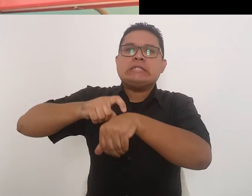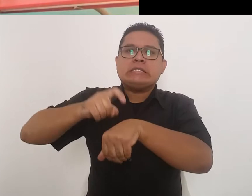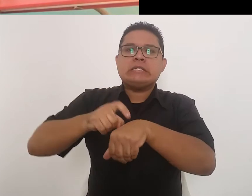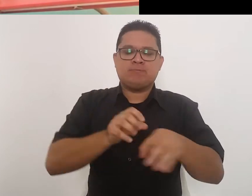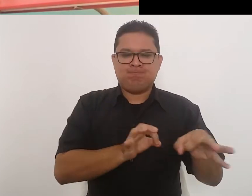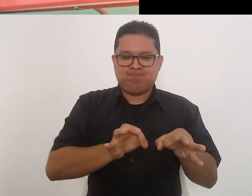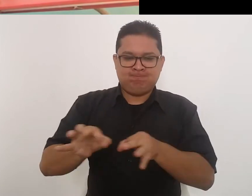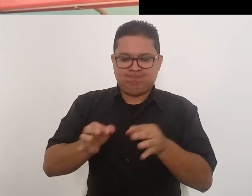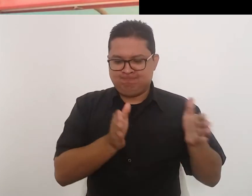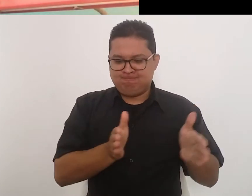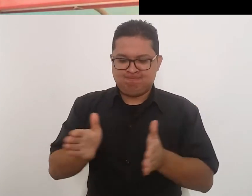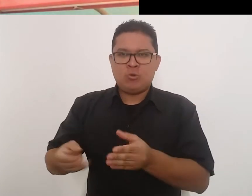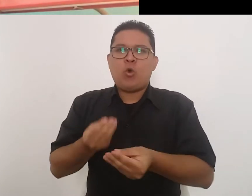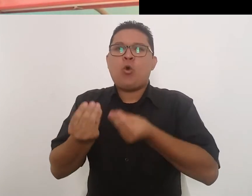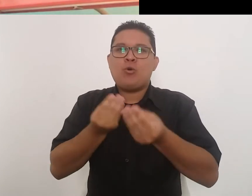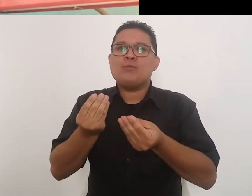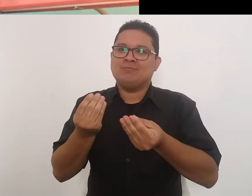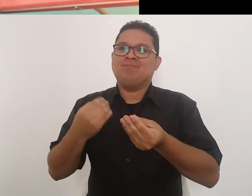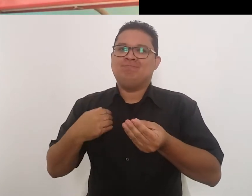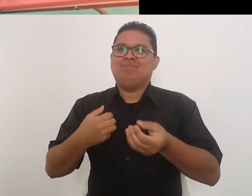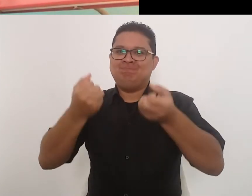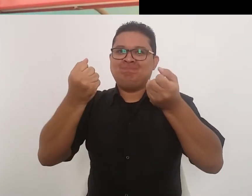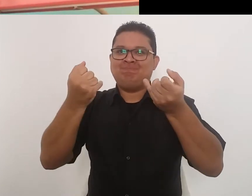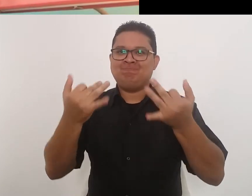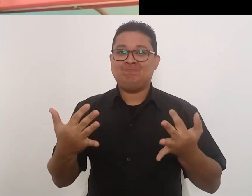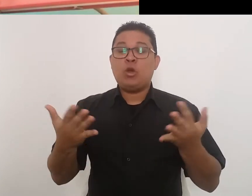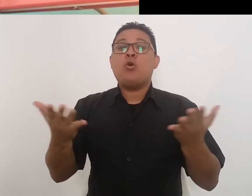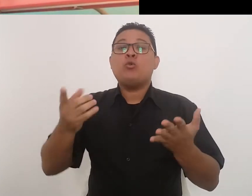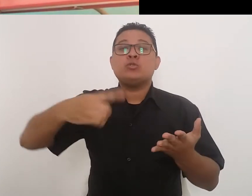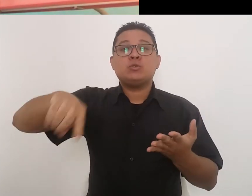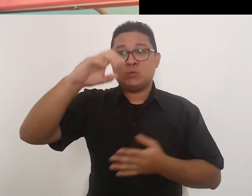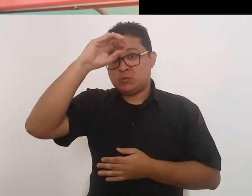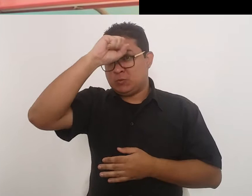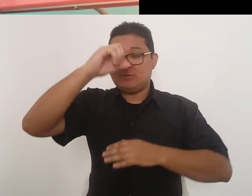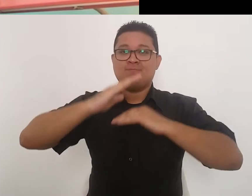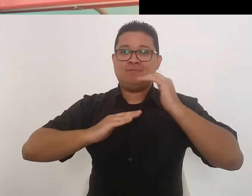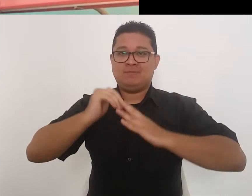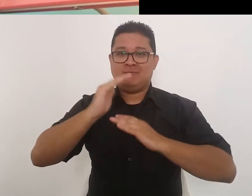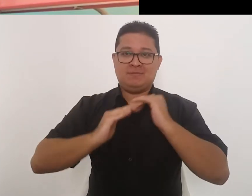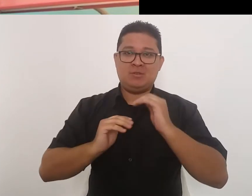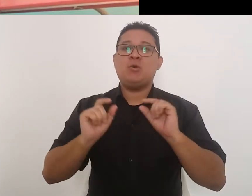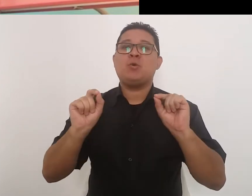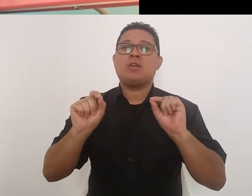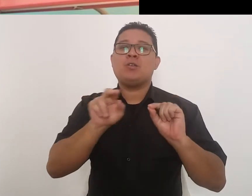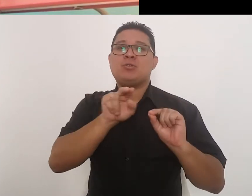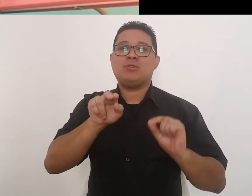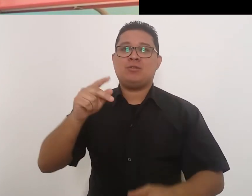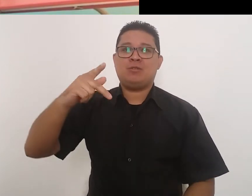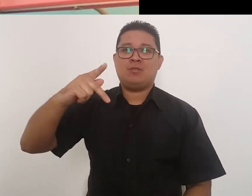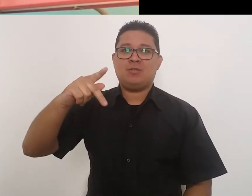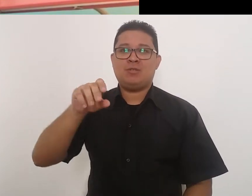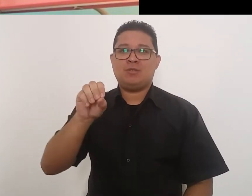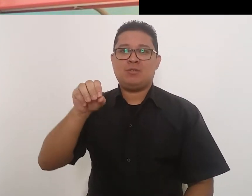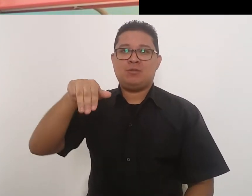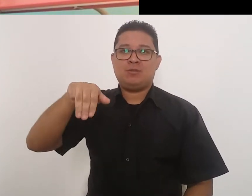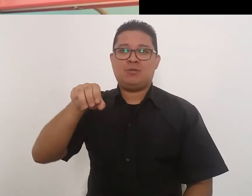da preparação do tempo e trabalhar com uma técnica chamada técnica Pomodoro para divisão